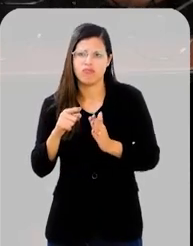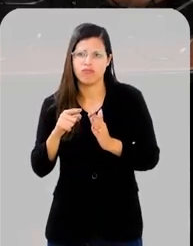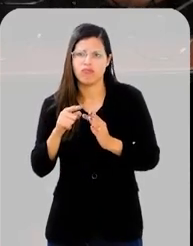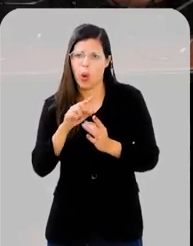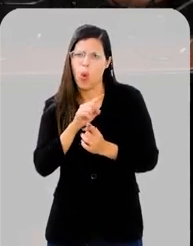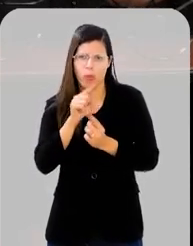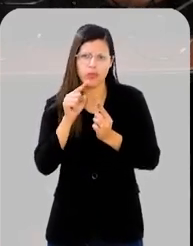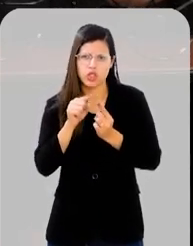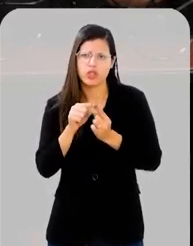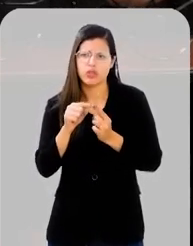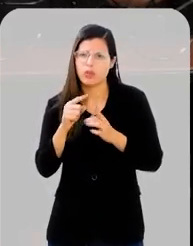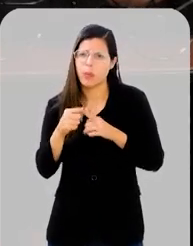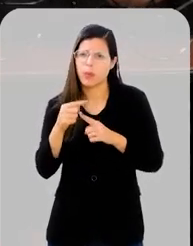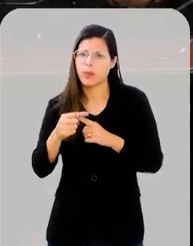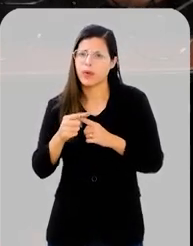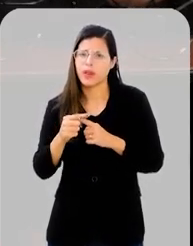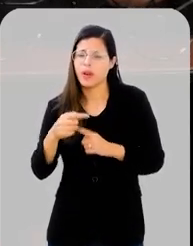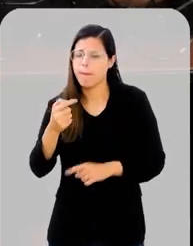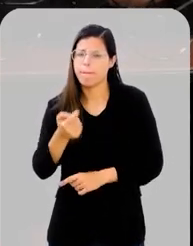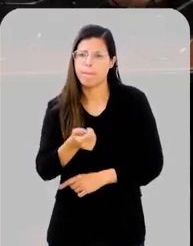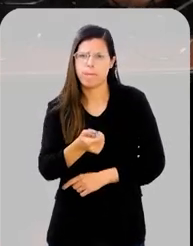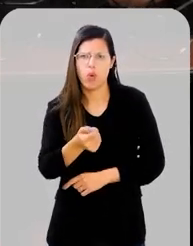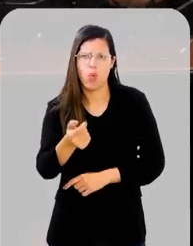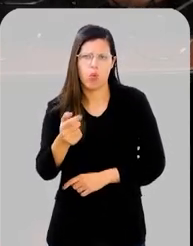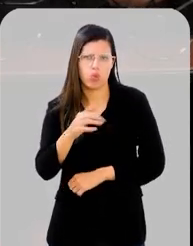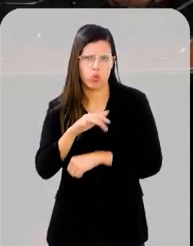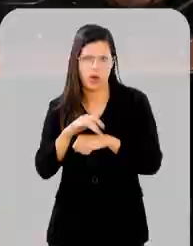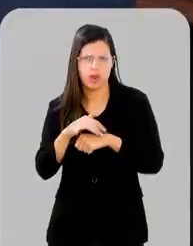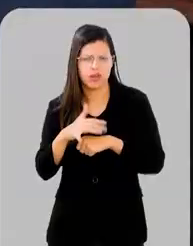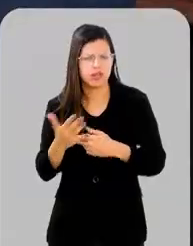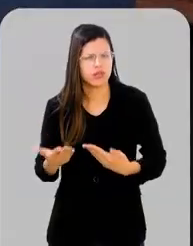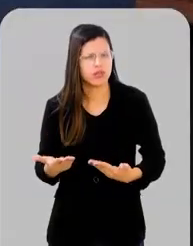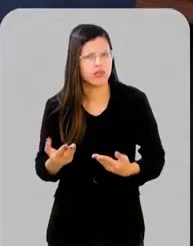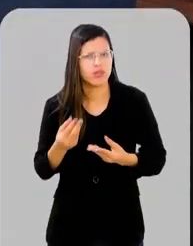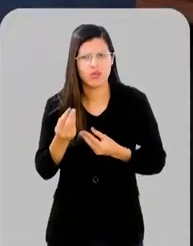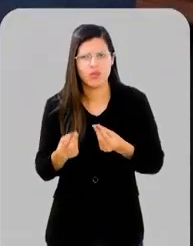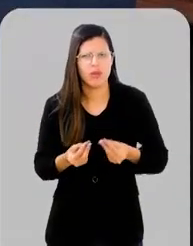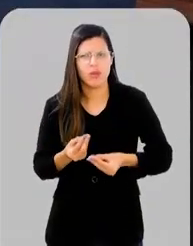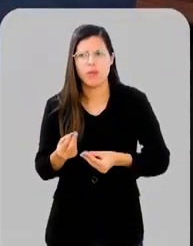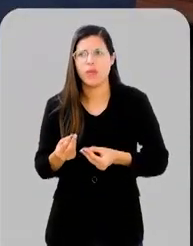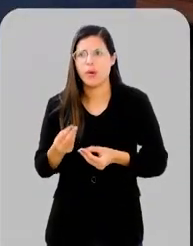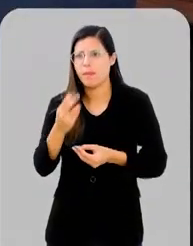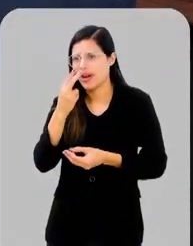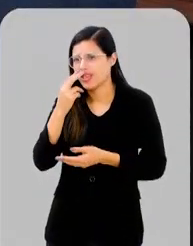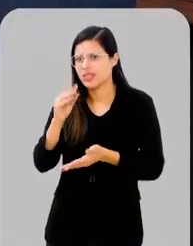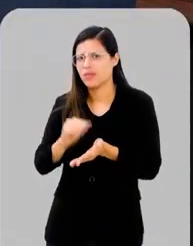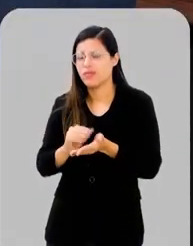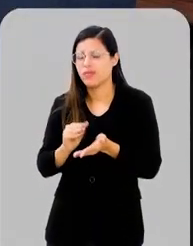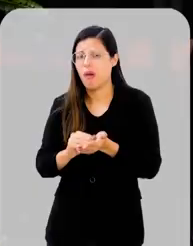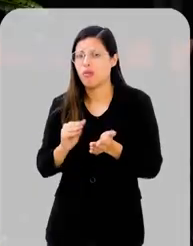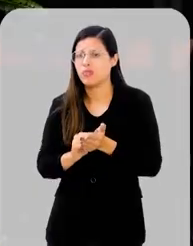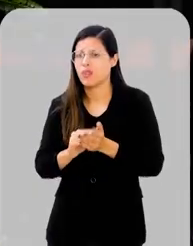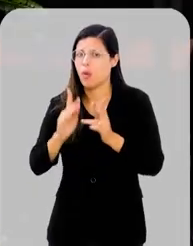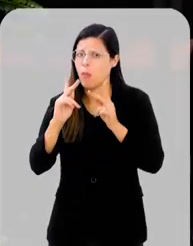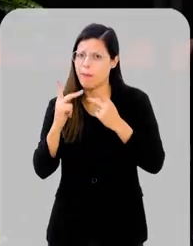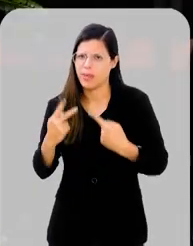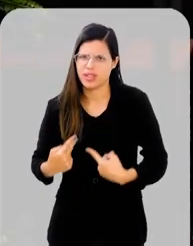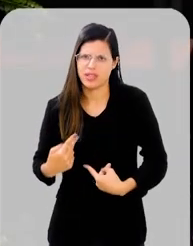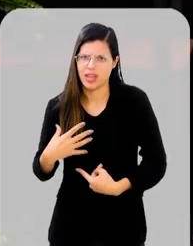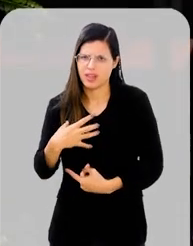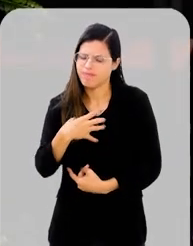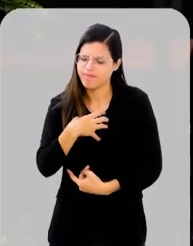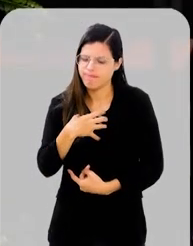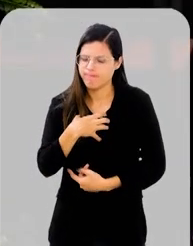sentido né são poucos doentes Gente o que que é aquilo é uma falta e aí eu digo né é falta de humanidade e essa falta de humanidade